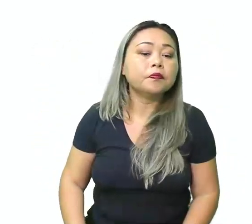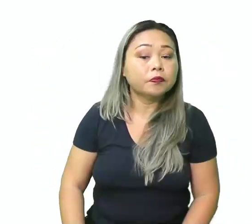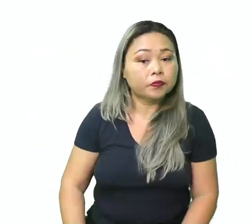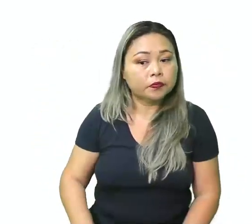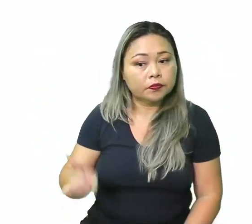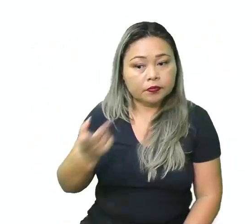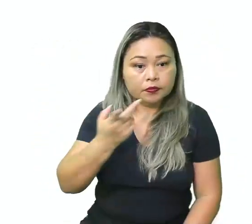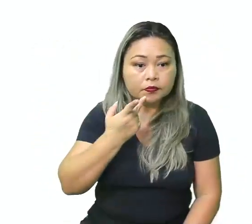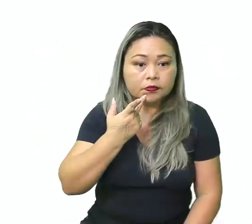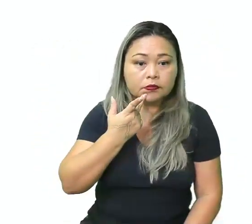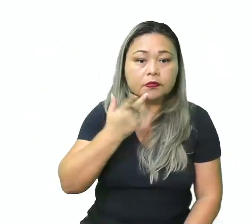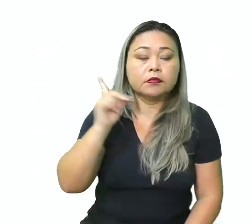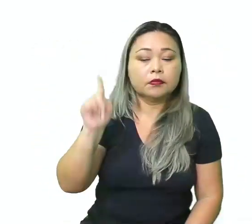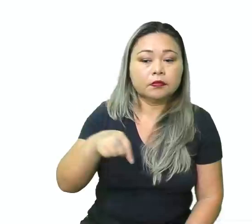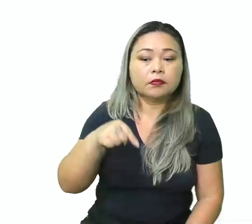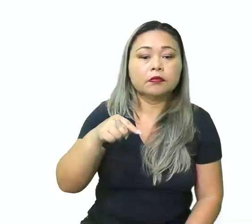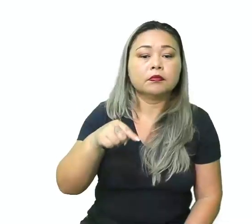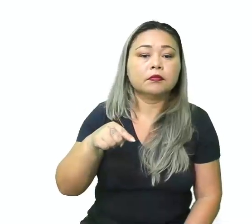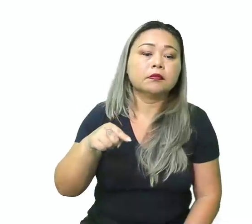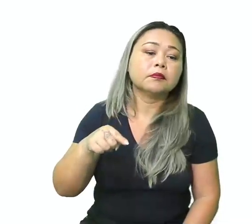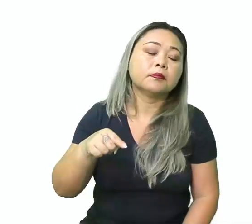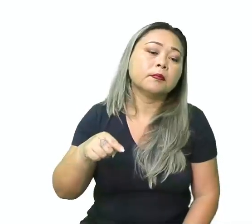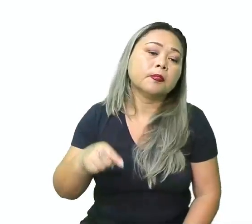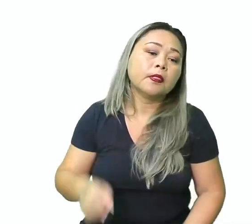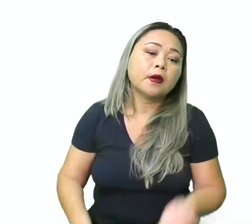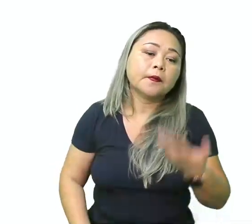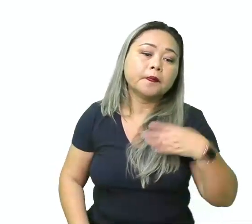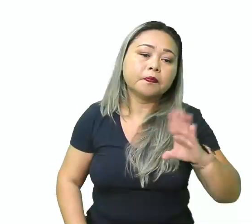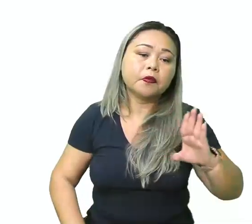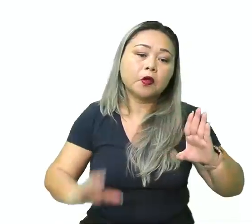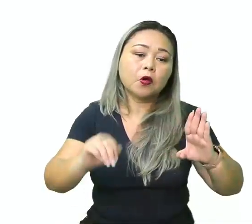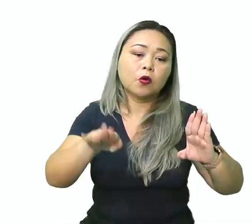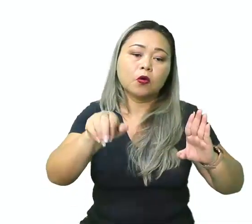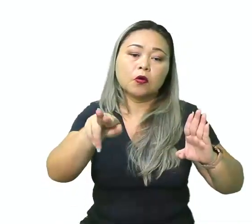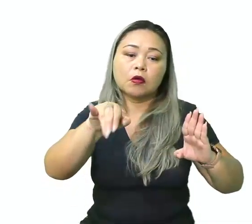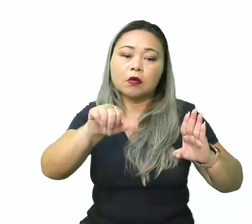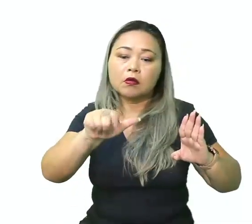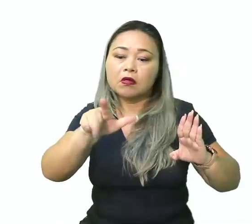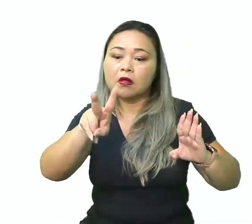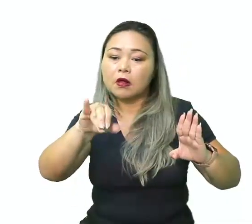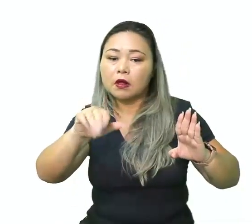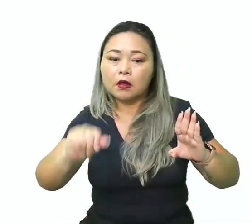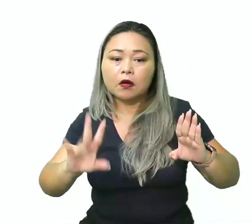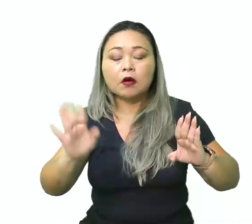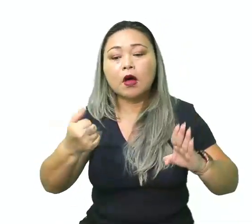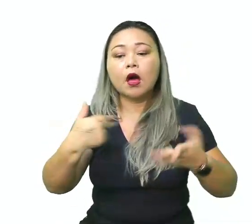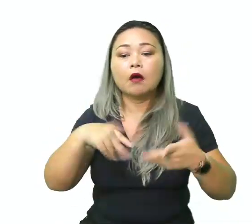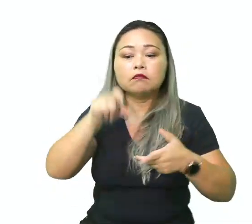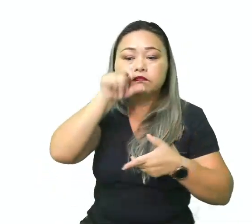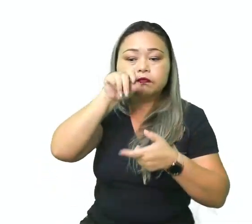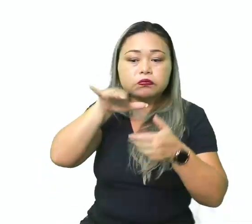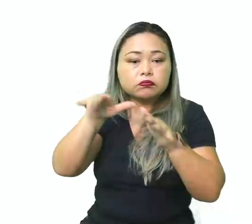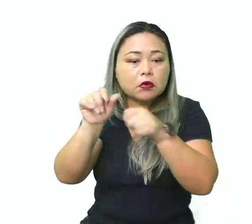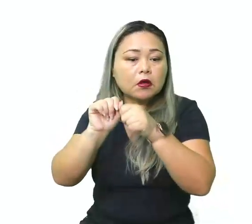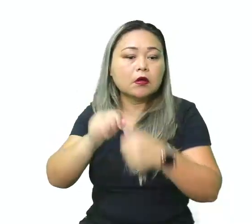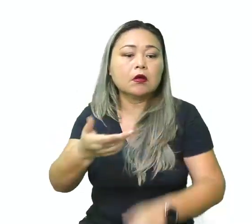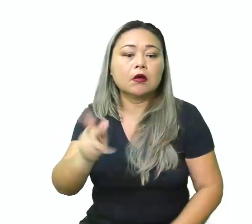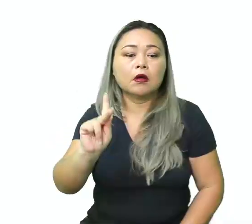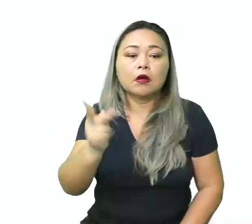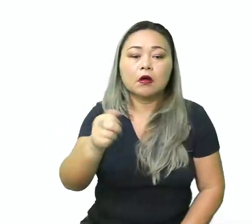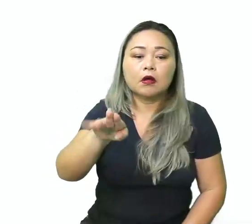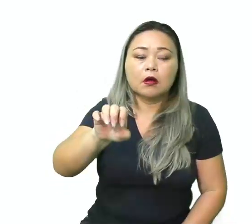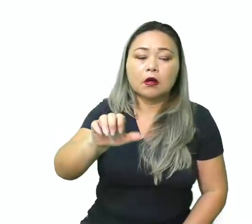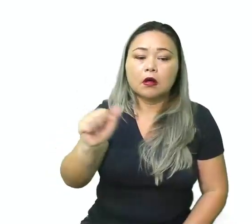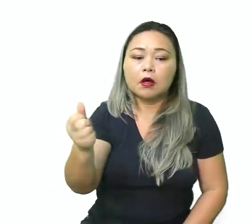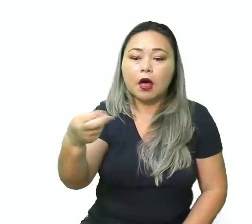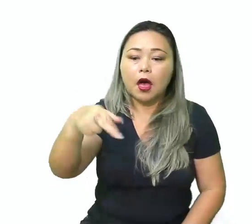Então, Phalacrocorax brasilianus é o biguá. Aí no B você tem Columbia livia, nossa pomba, Arreia